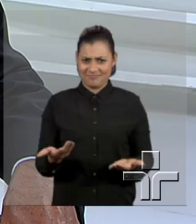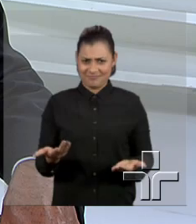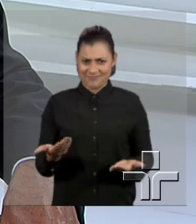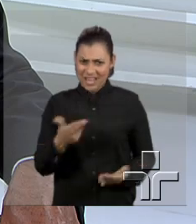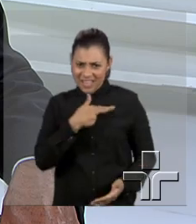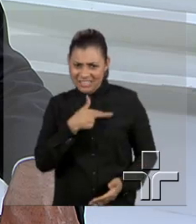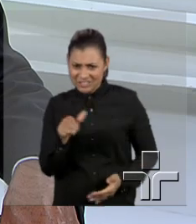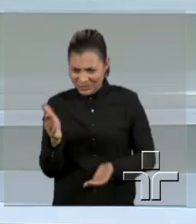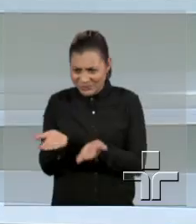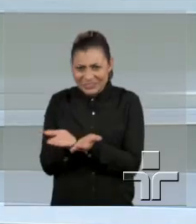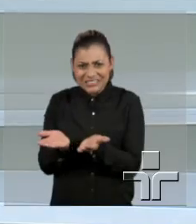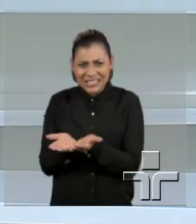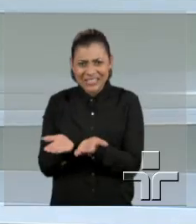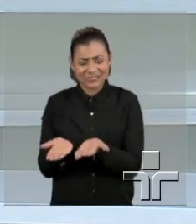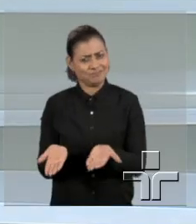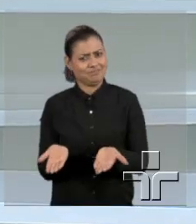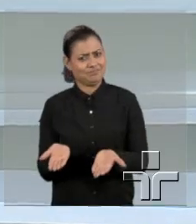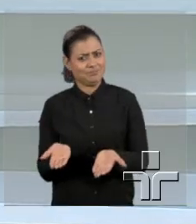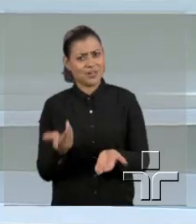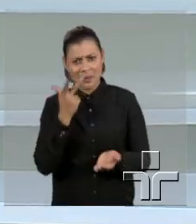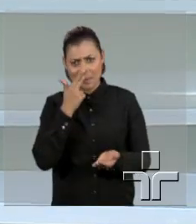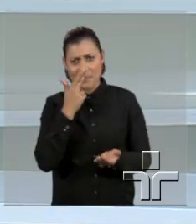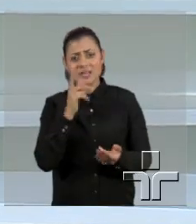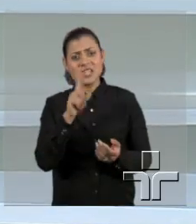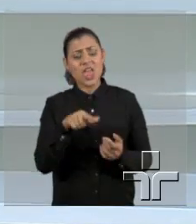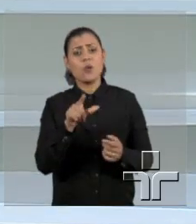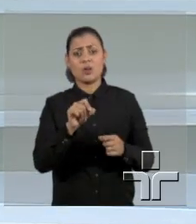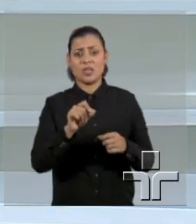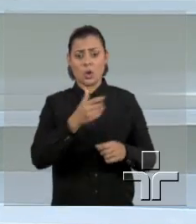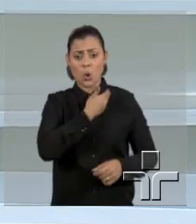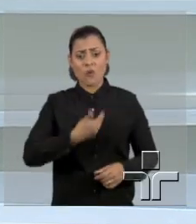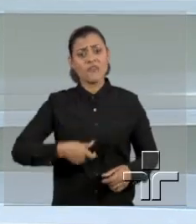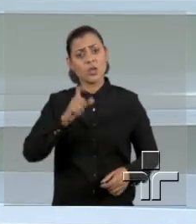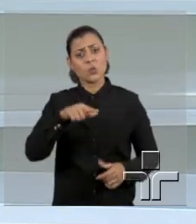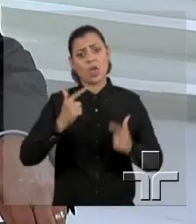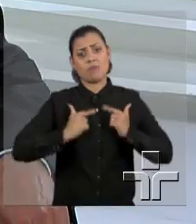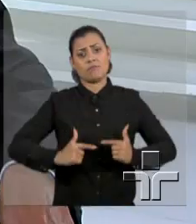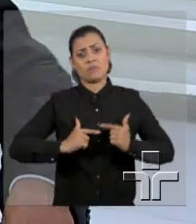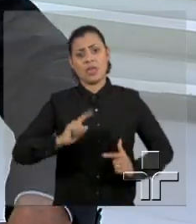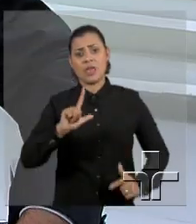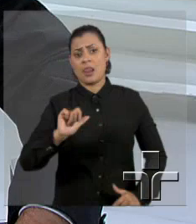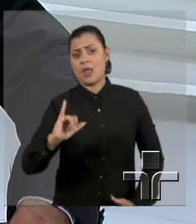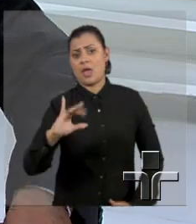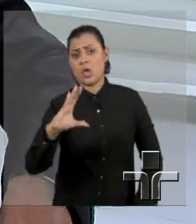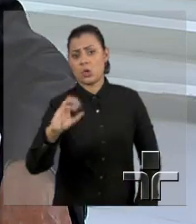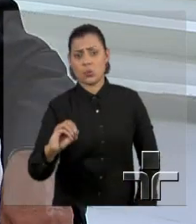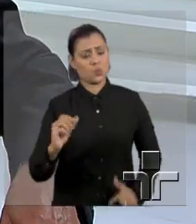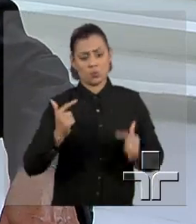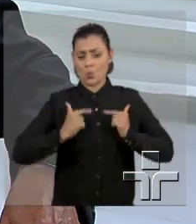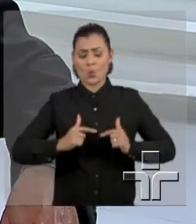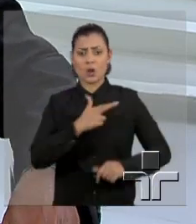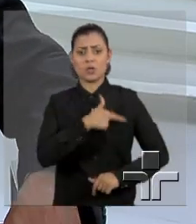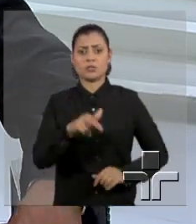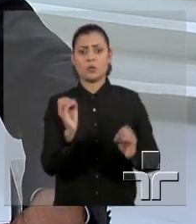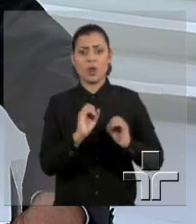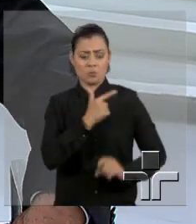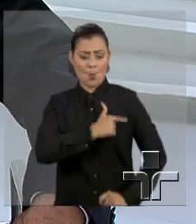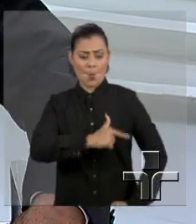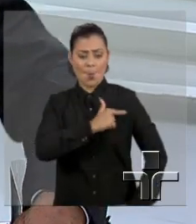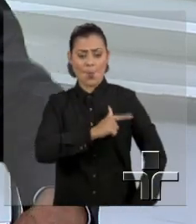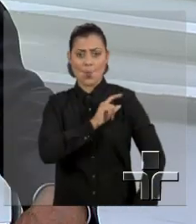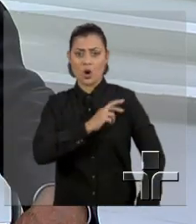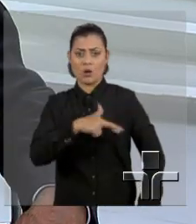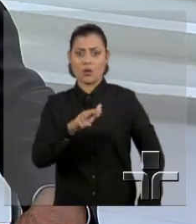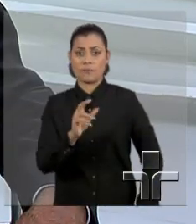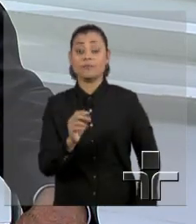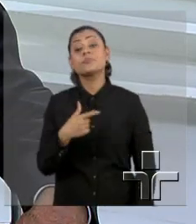de ser evangélico. Ele atenta contra a laicidade do Estado prevista na Constituição? Pois é. Eu conheço até a pessoa a quem o